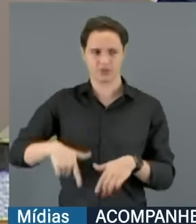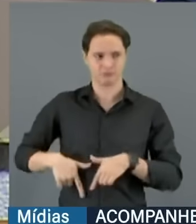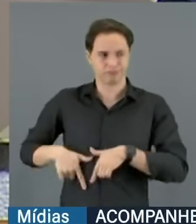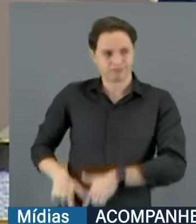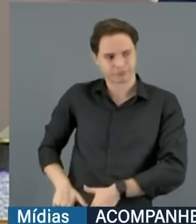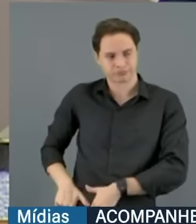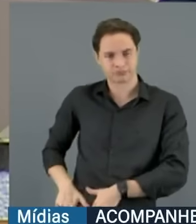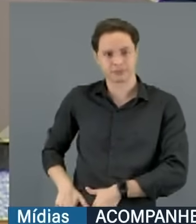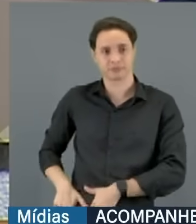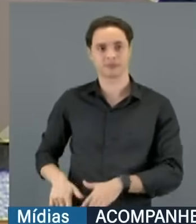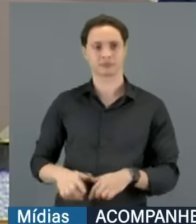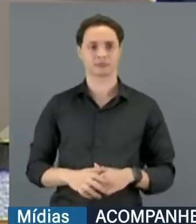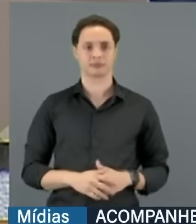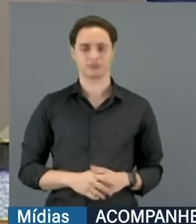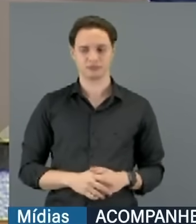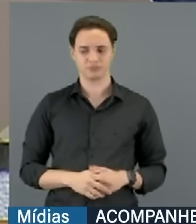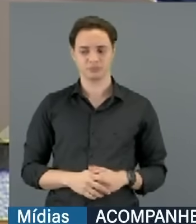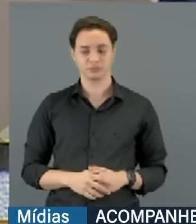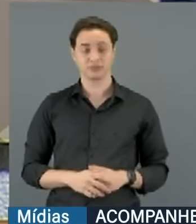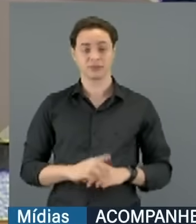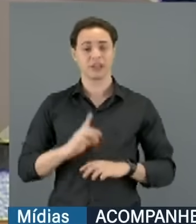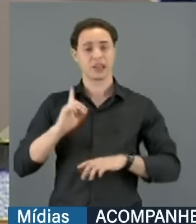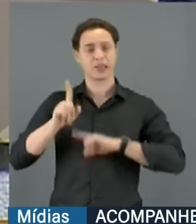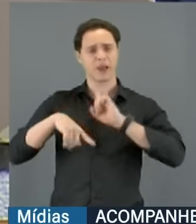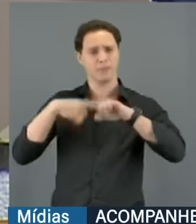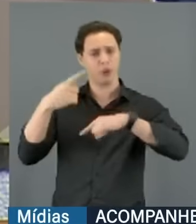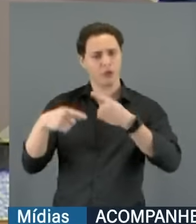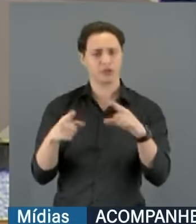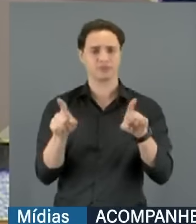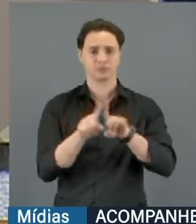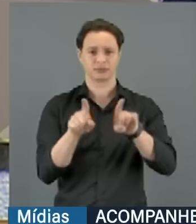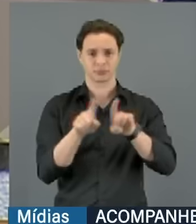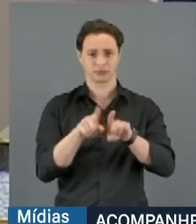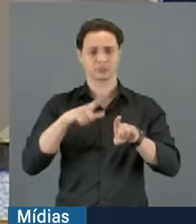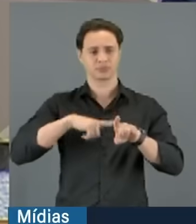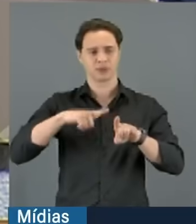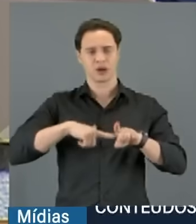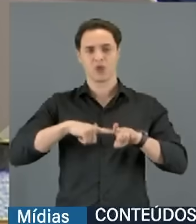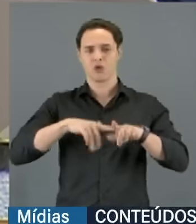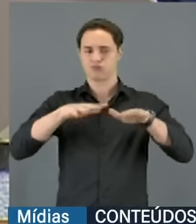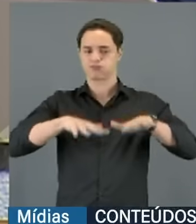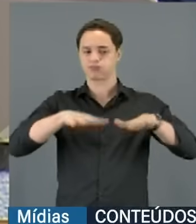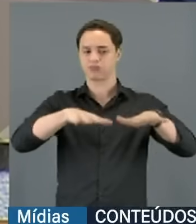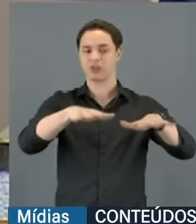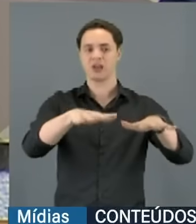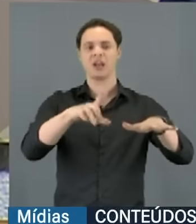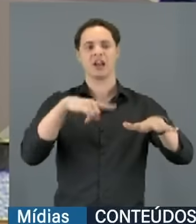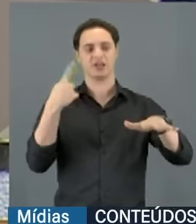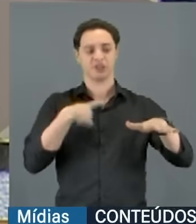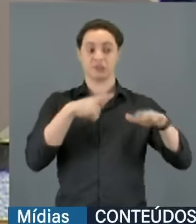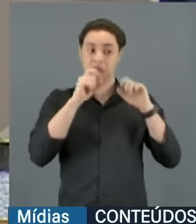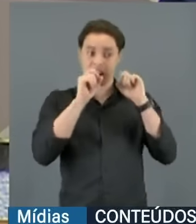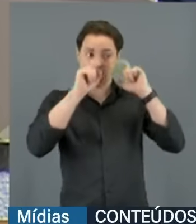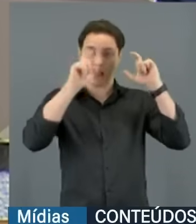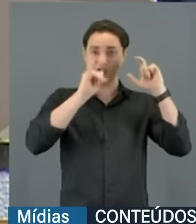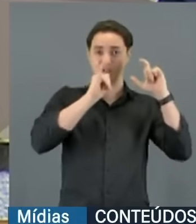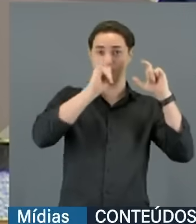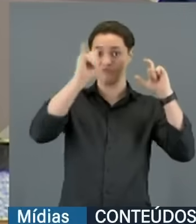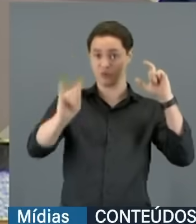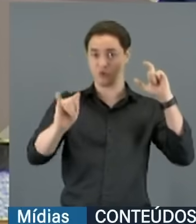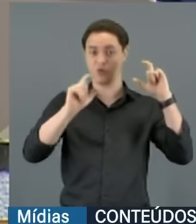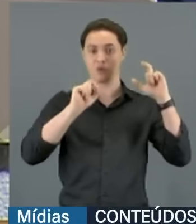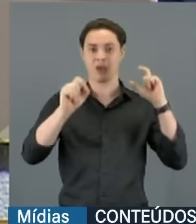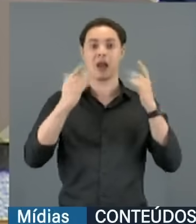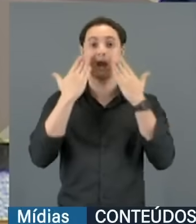certo? E, posteriormente, num dos documentos que possivelmente também foram encaminhados para cá, nós apresentamos